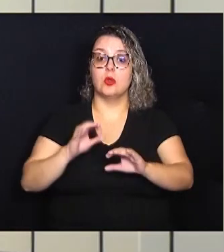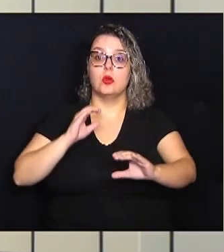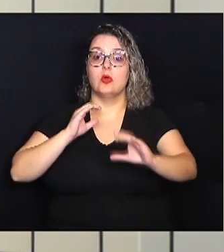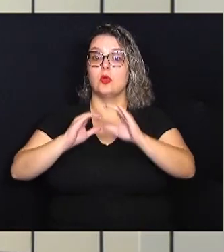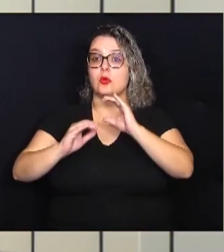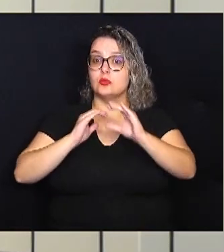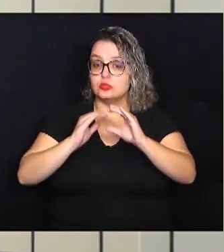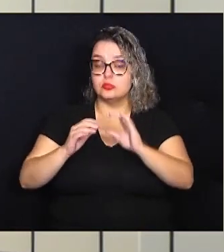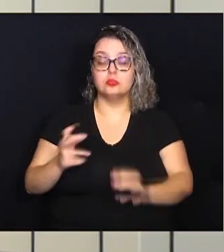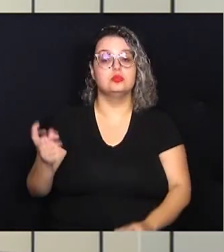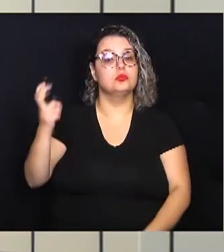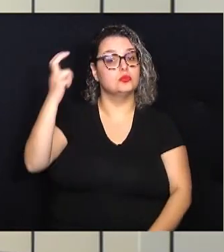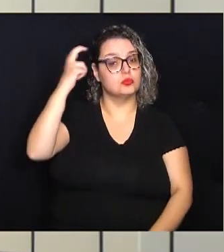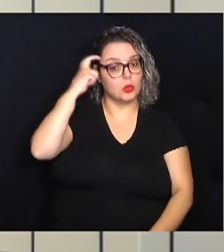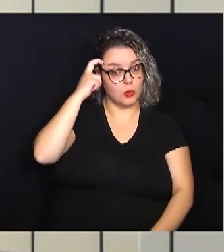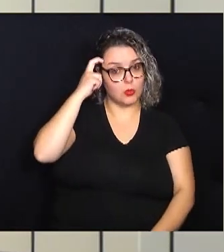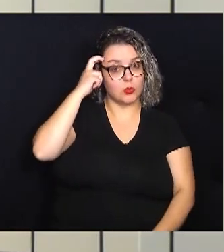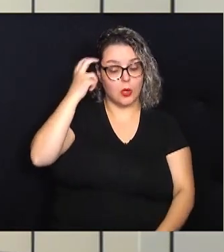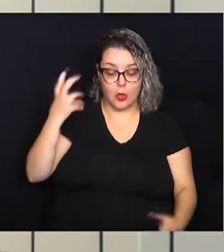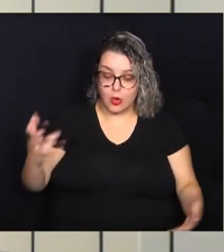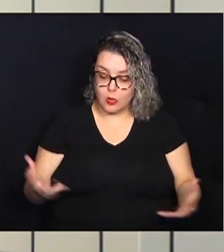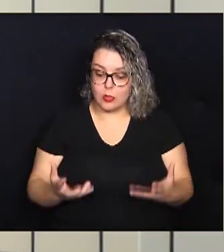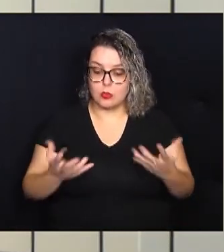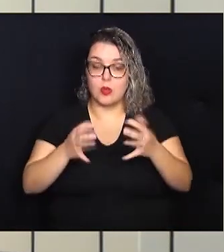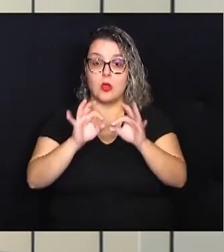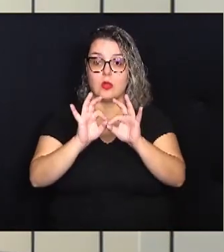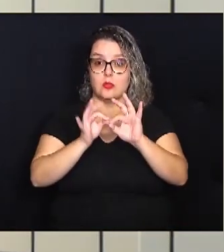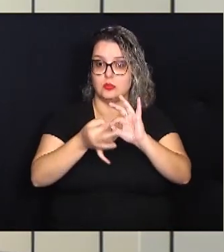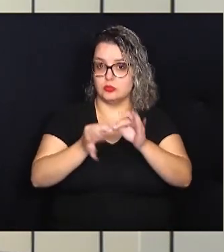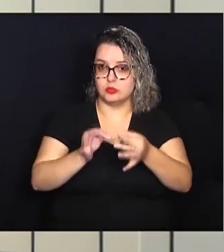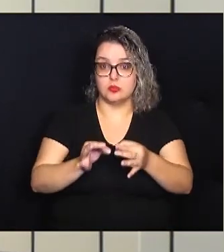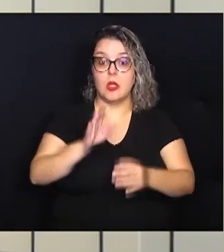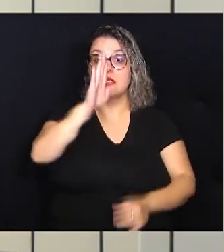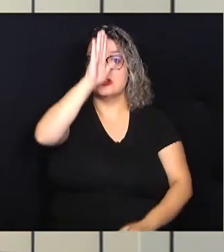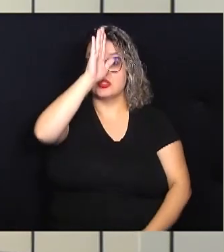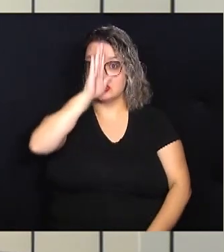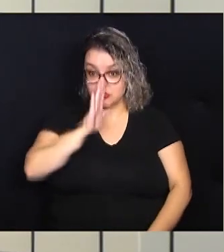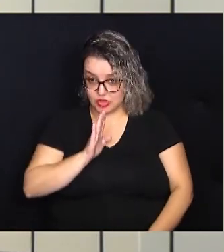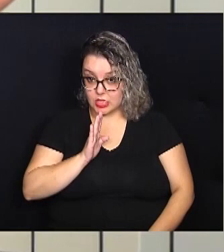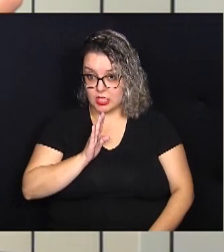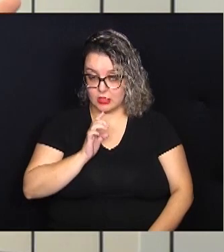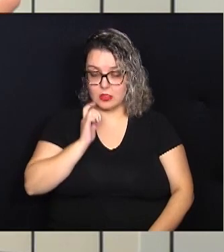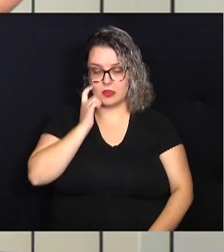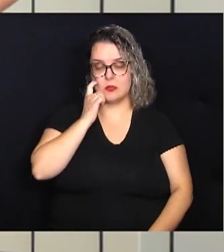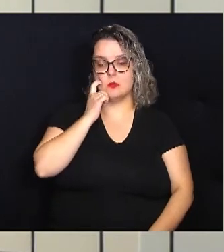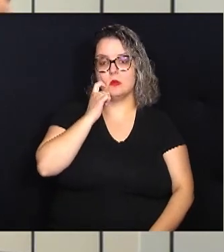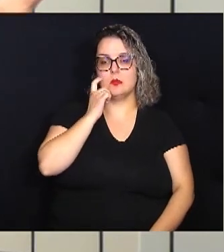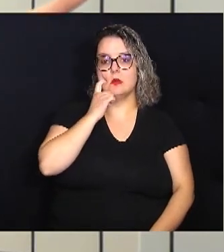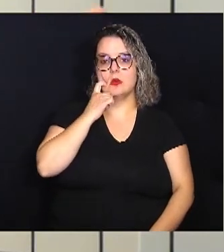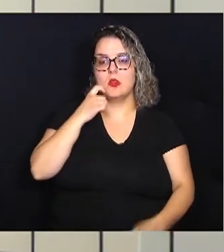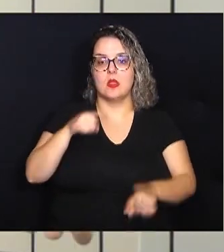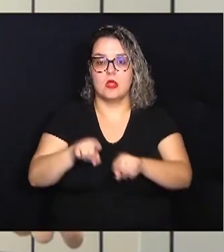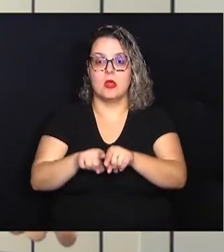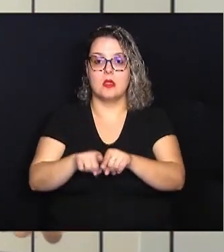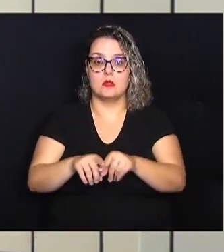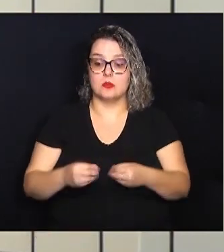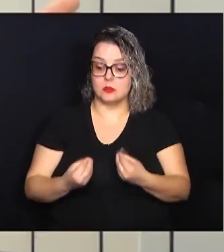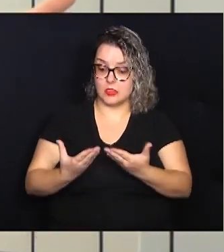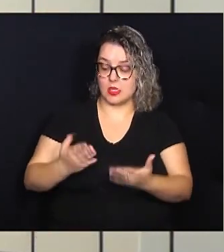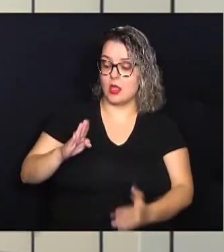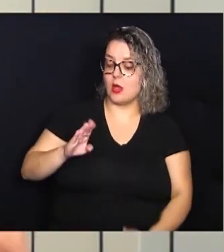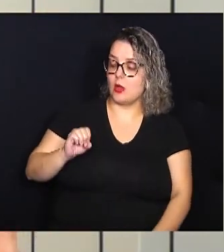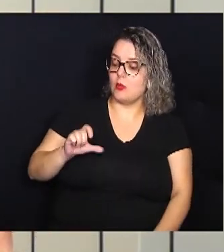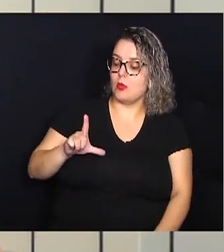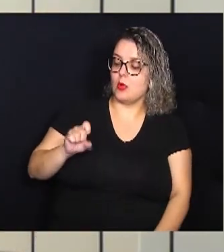e Cultura, que promove oficinas de forma gratuitas e também oferece bolsa auxílio